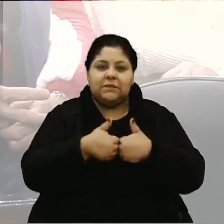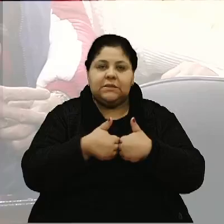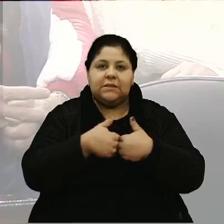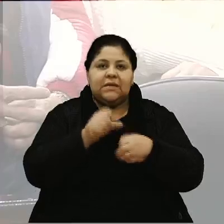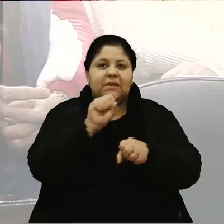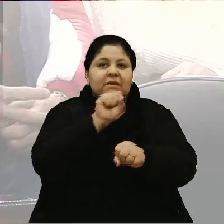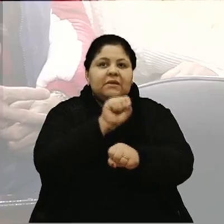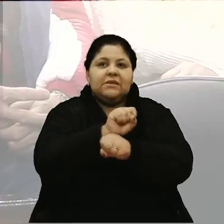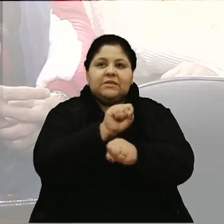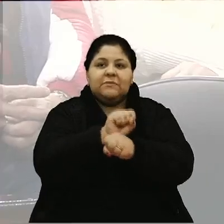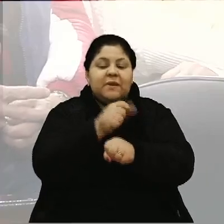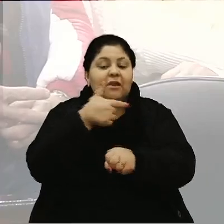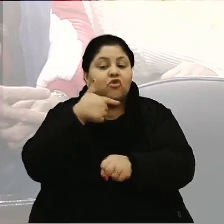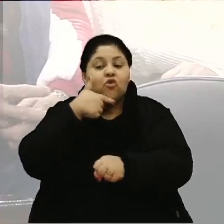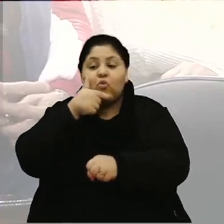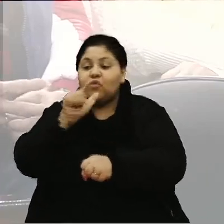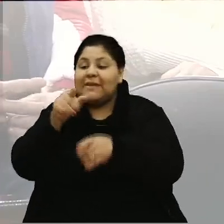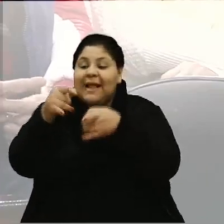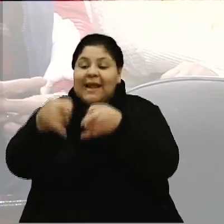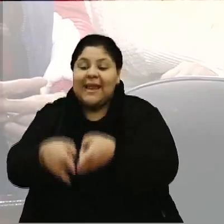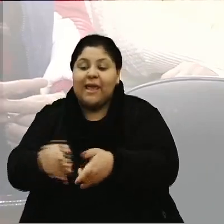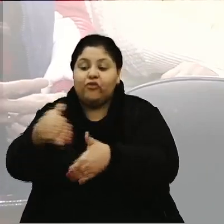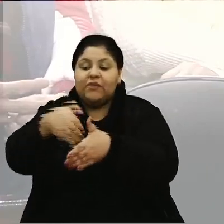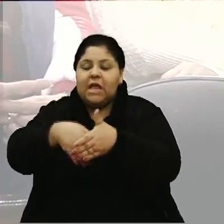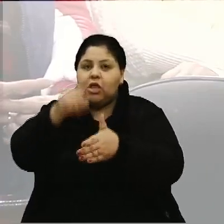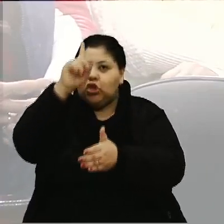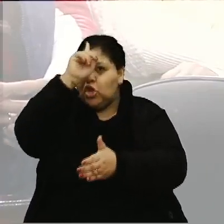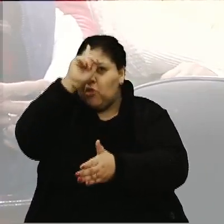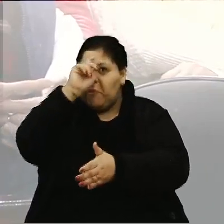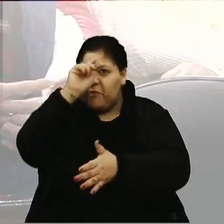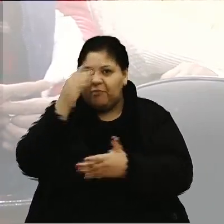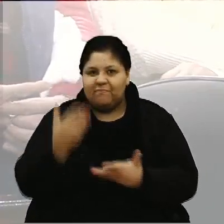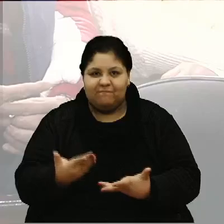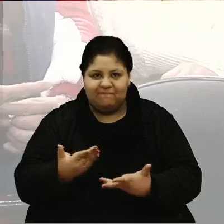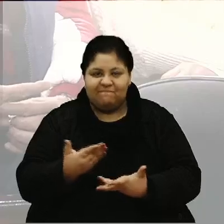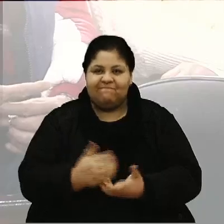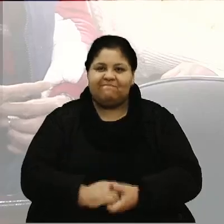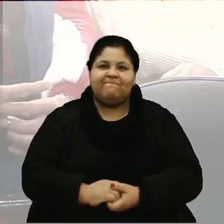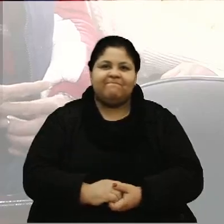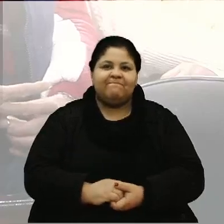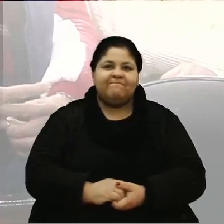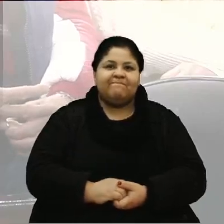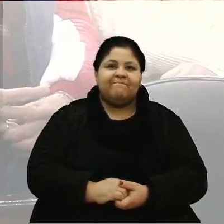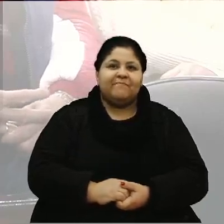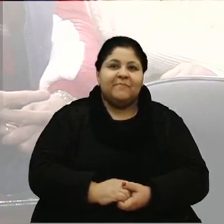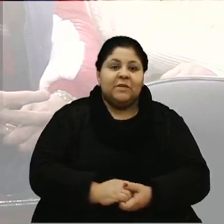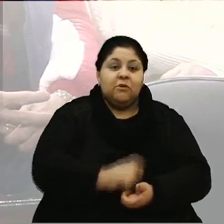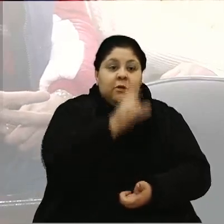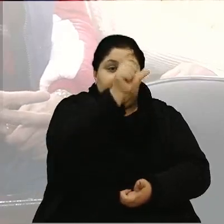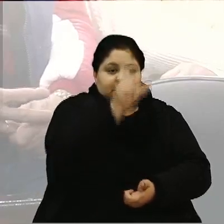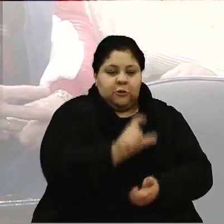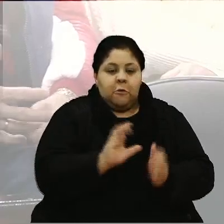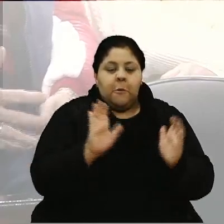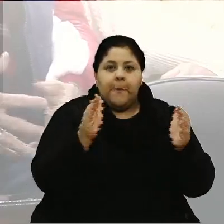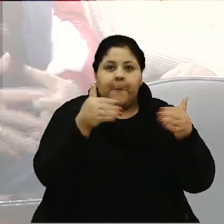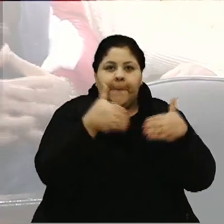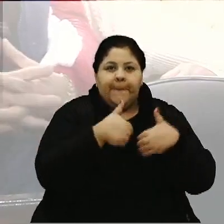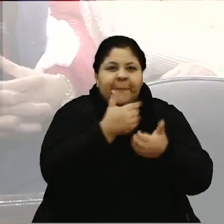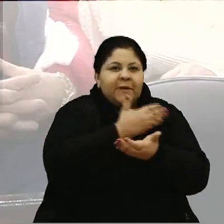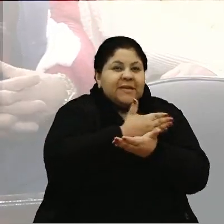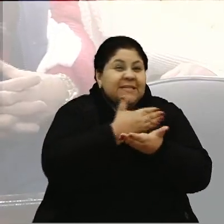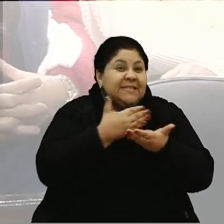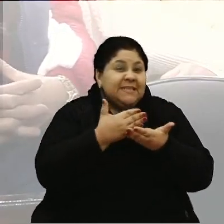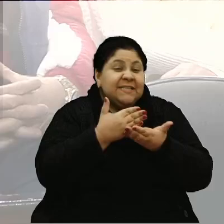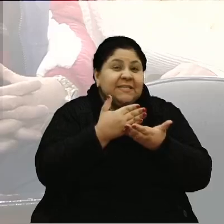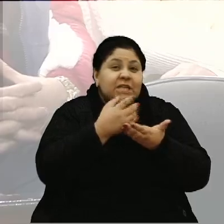não consegue leito para poder ser internada em algum local. Uma paciente autista, desde o dia 12